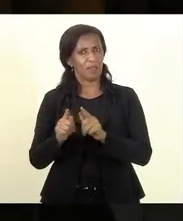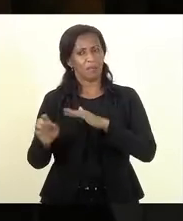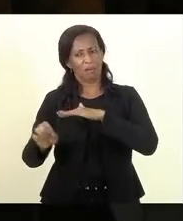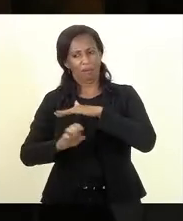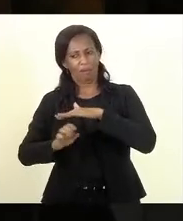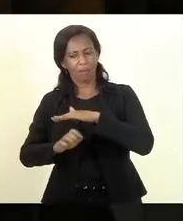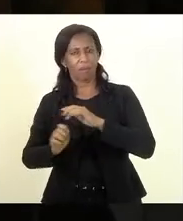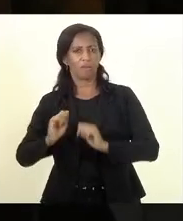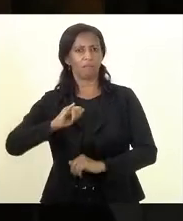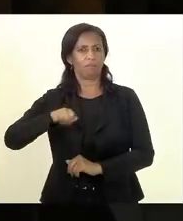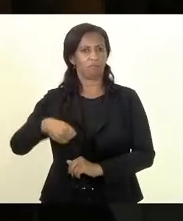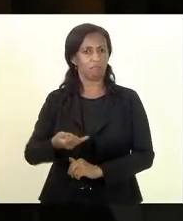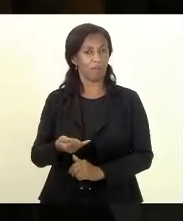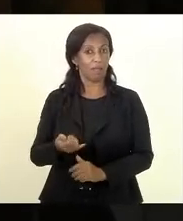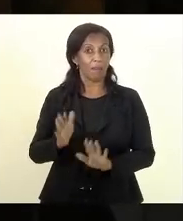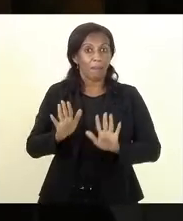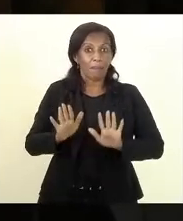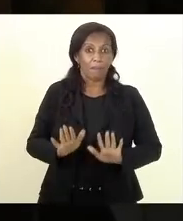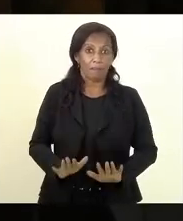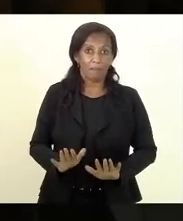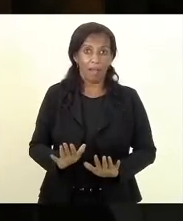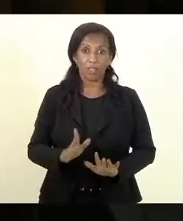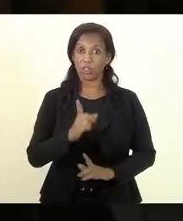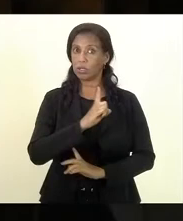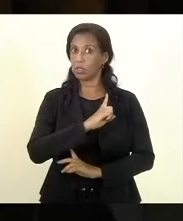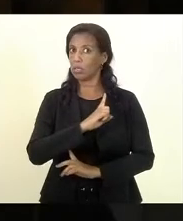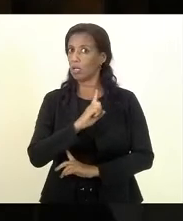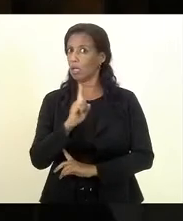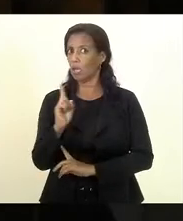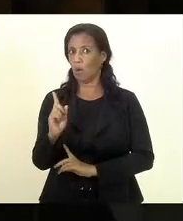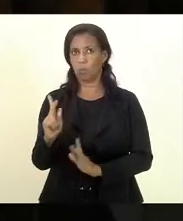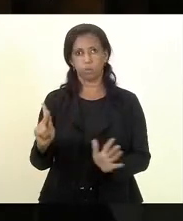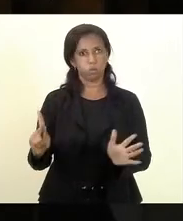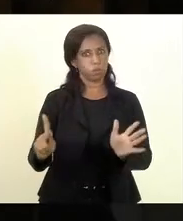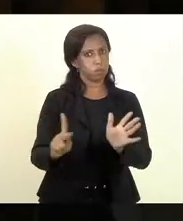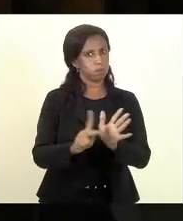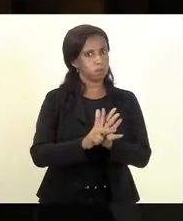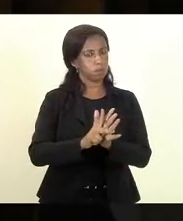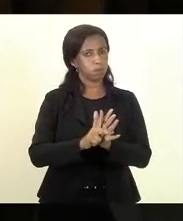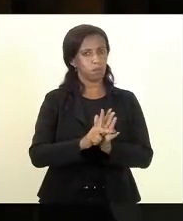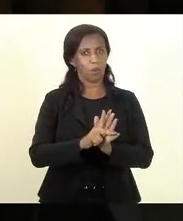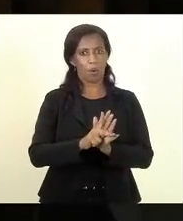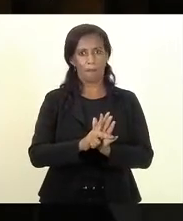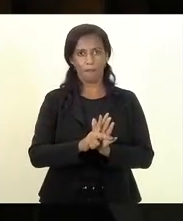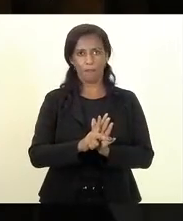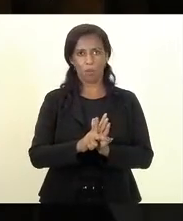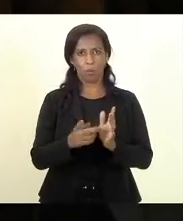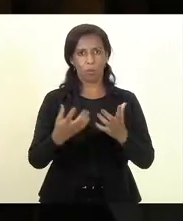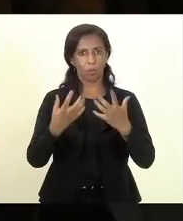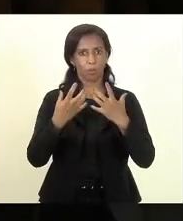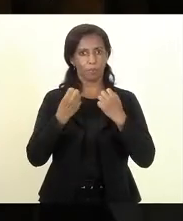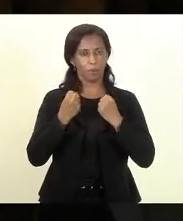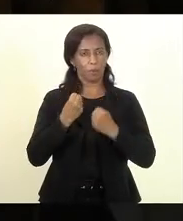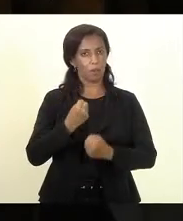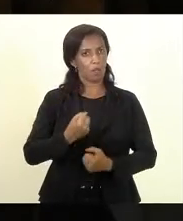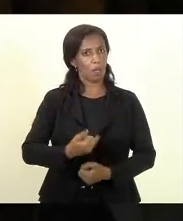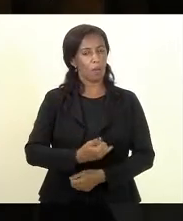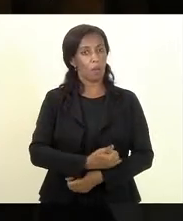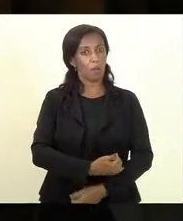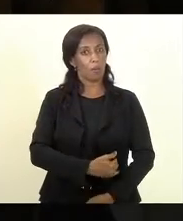uso, mas não os imóveis de serventia pública, principalmente